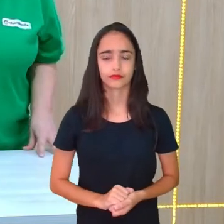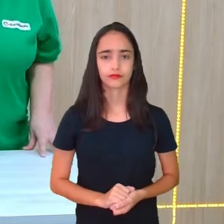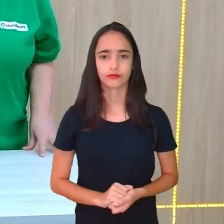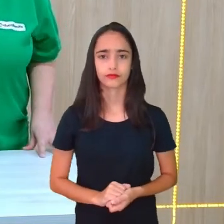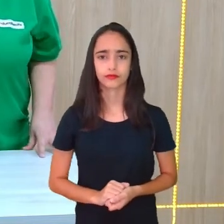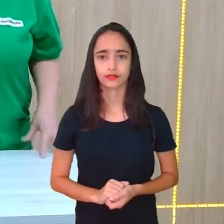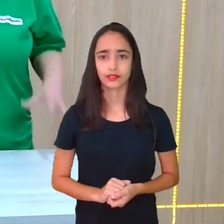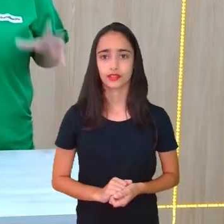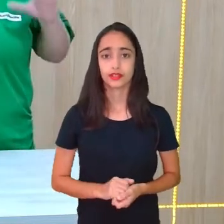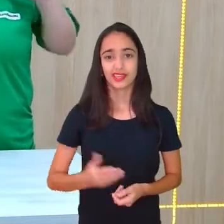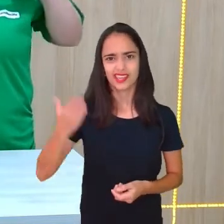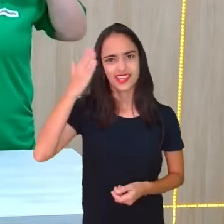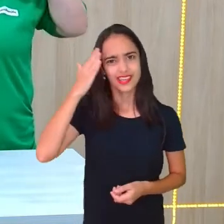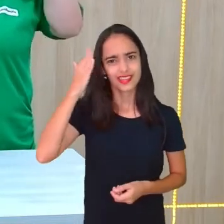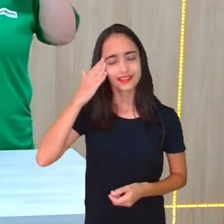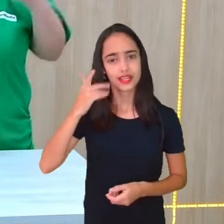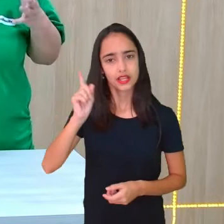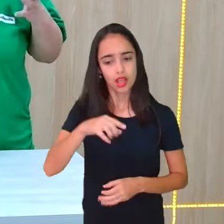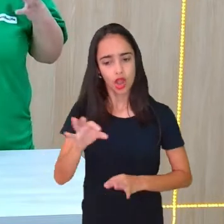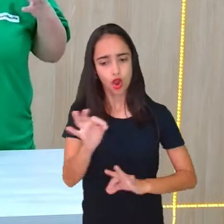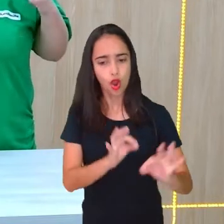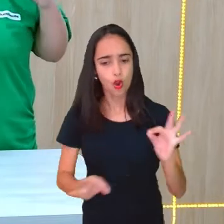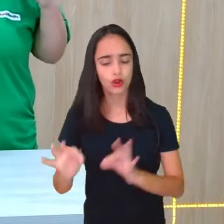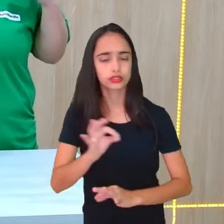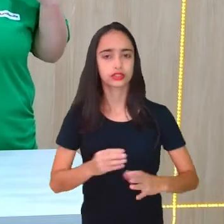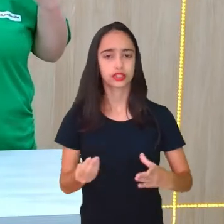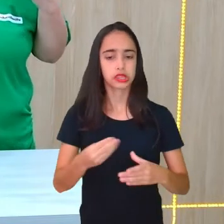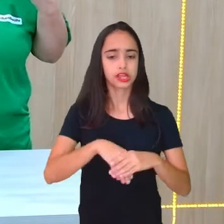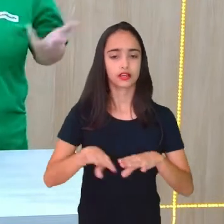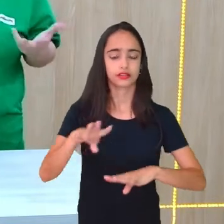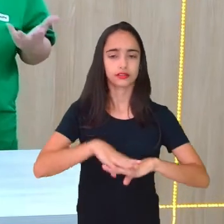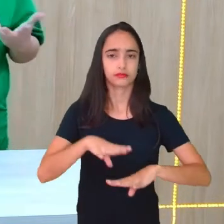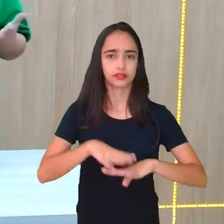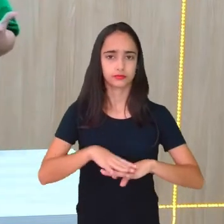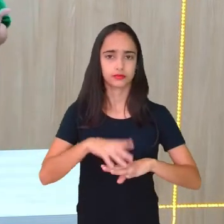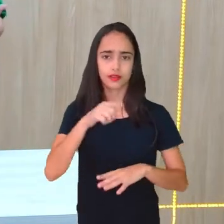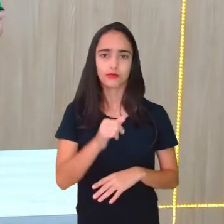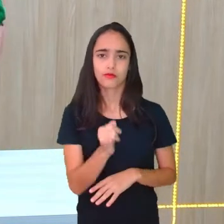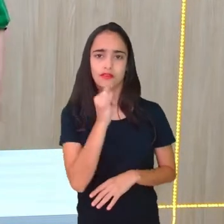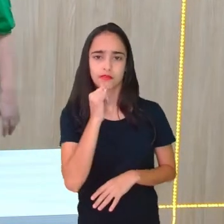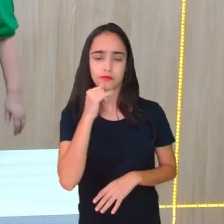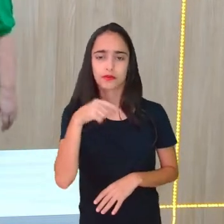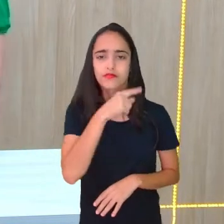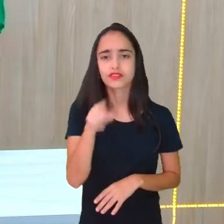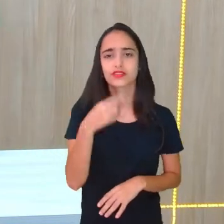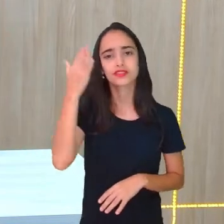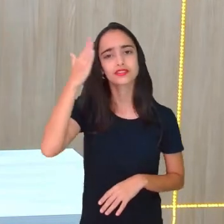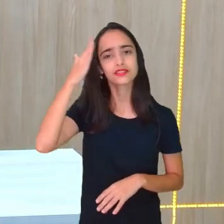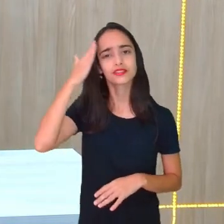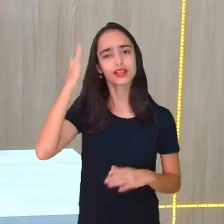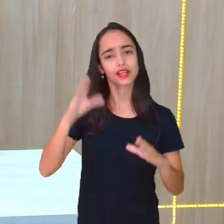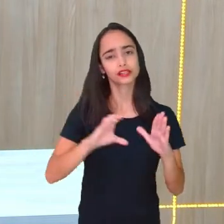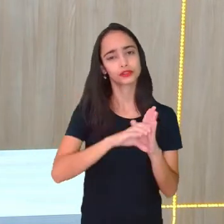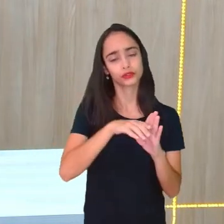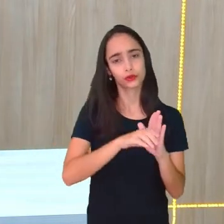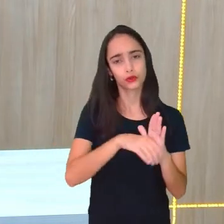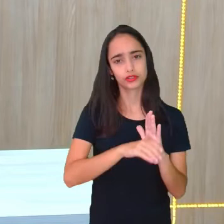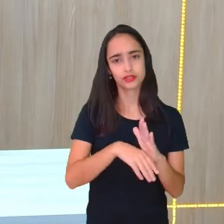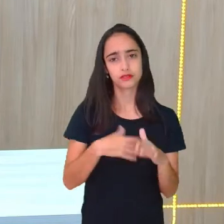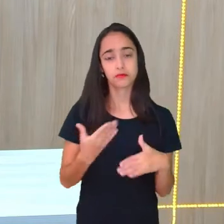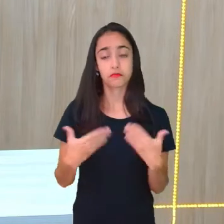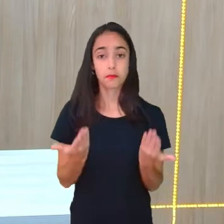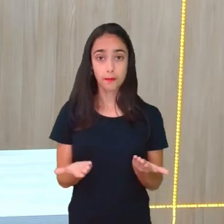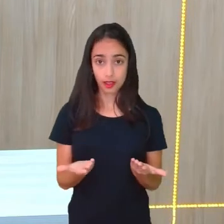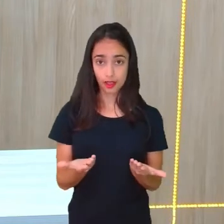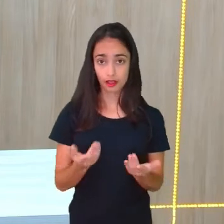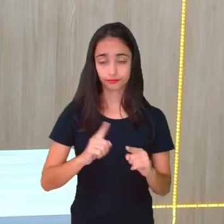chama modelagem matemática. Eu dei um exemplo para que vocês entendam o conceito, mas quando você for calcular lá